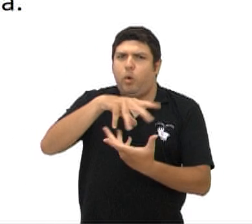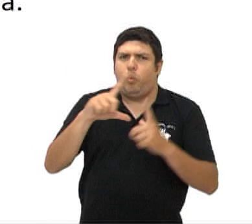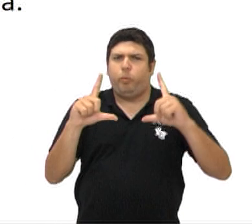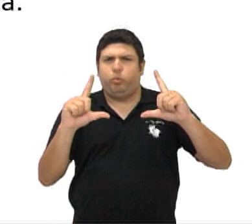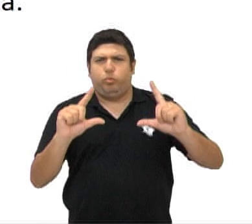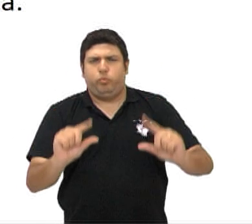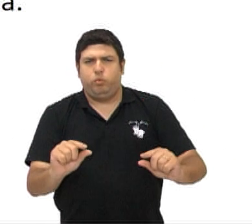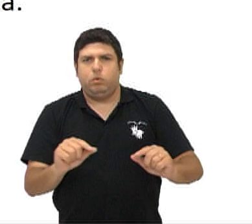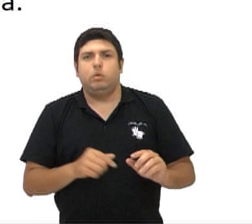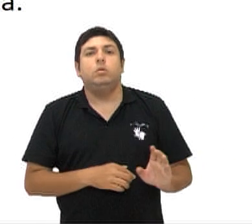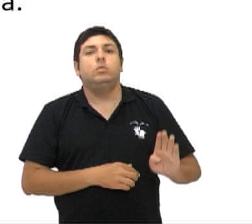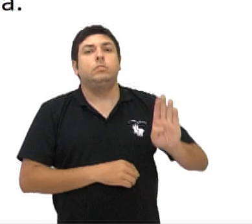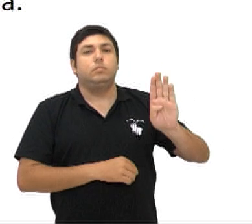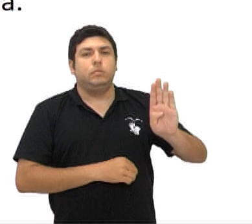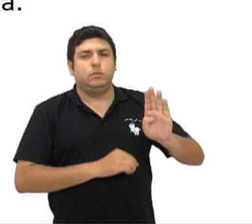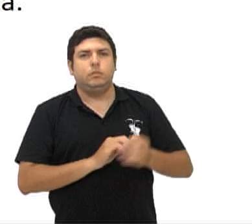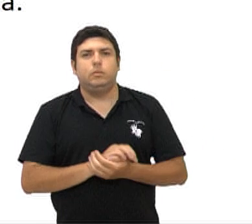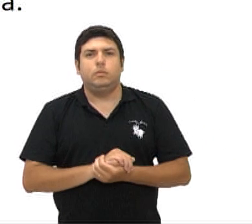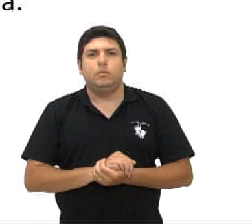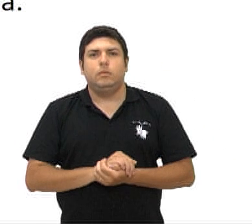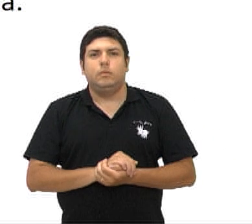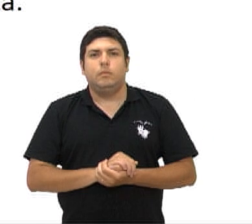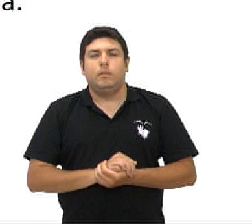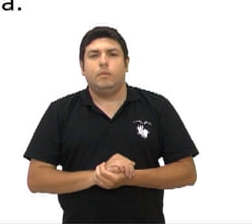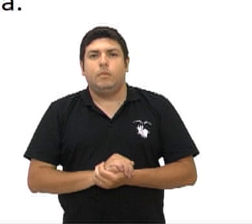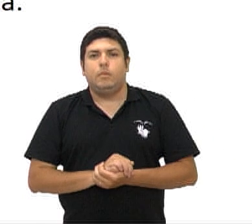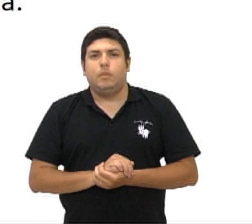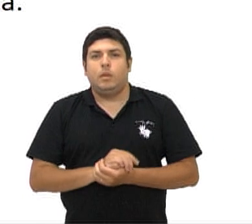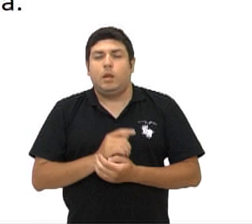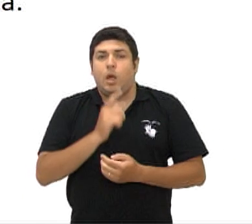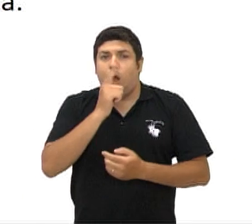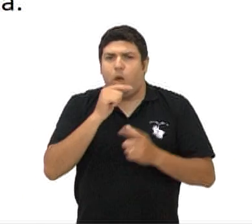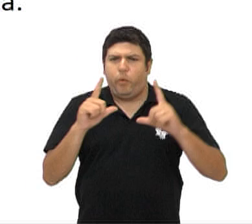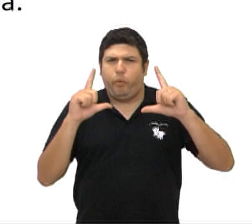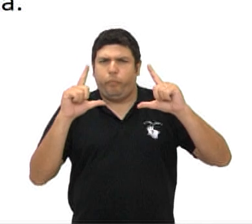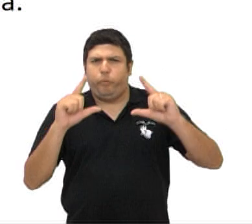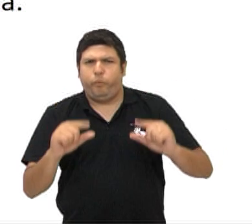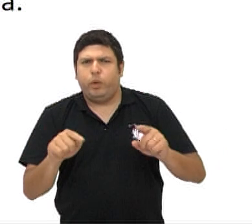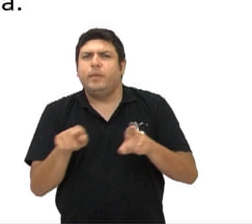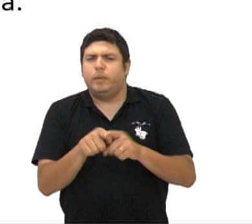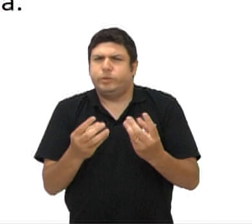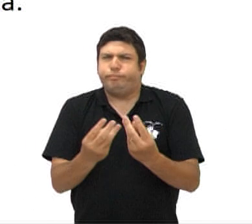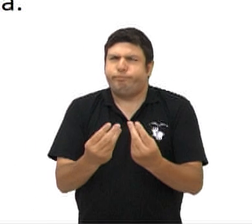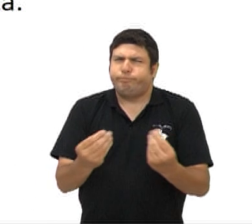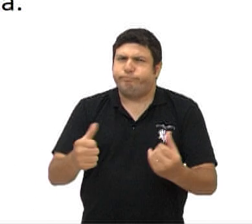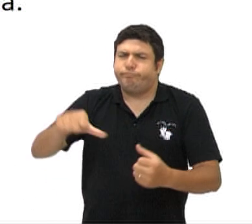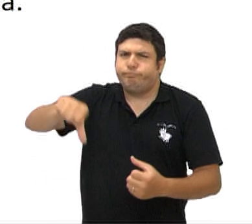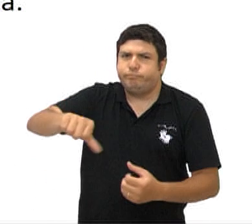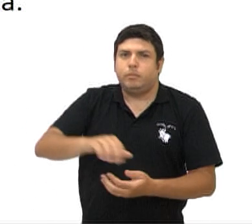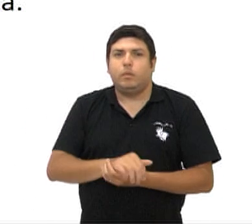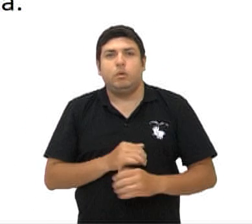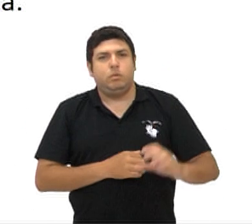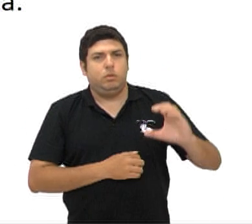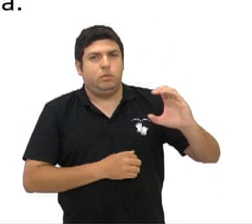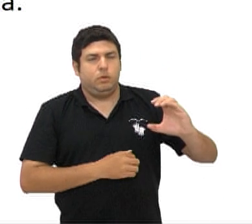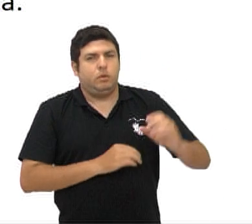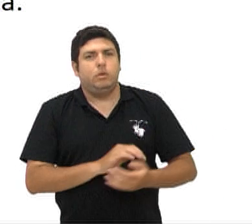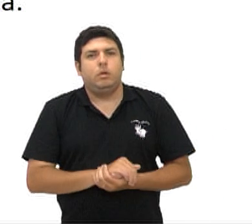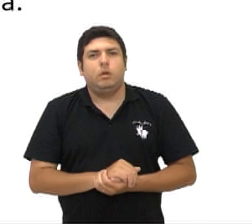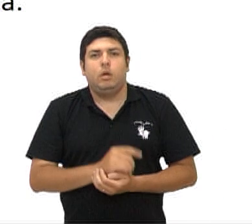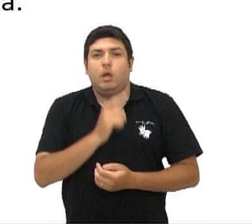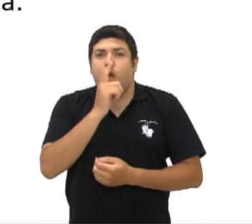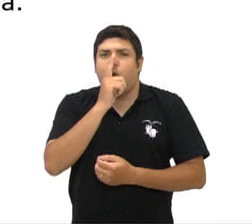planeta. Letra B, alteram a quantidade total e a qualidade de água no planeta? Letra C,